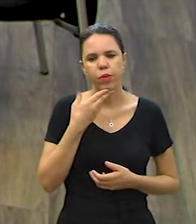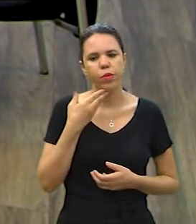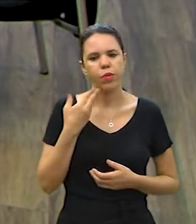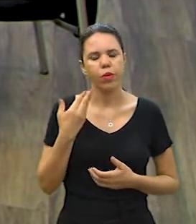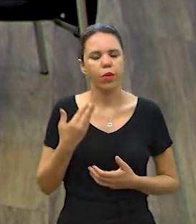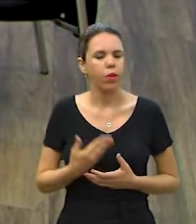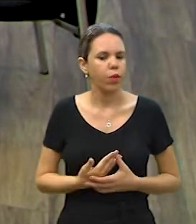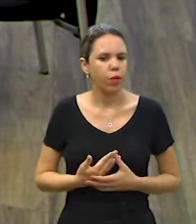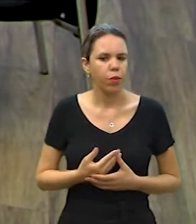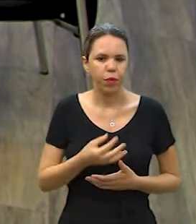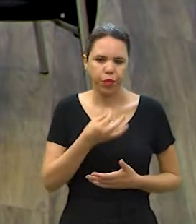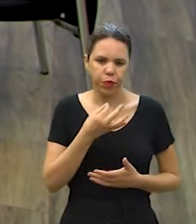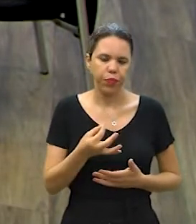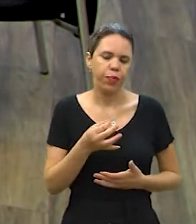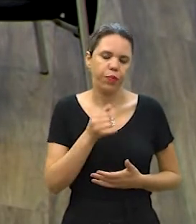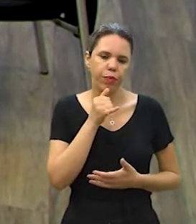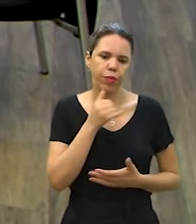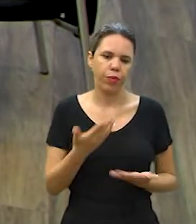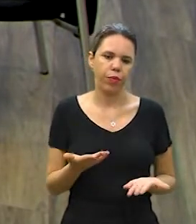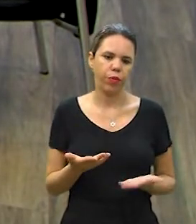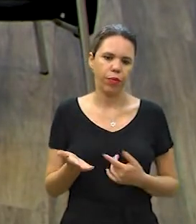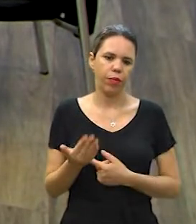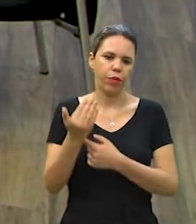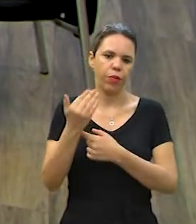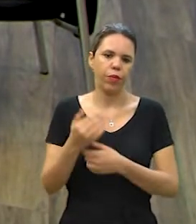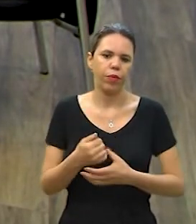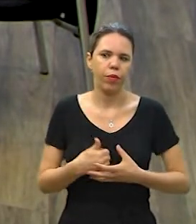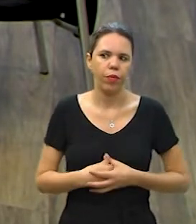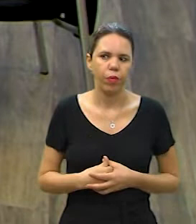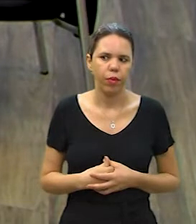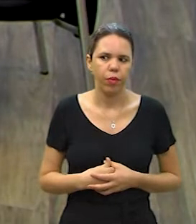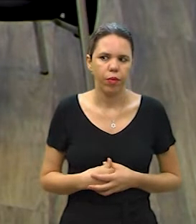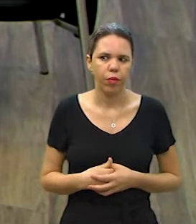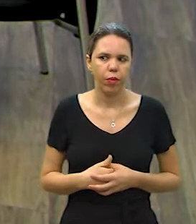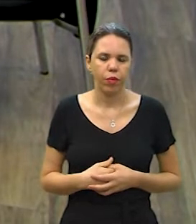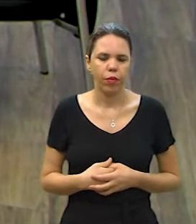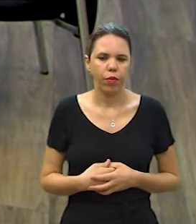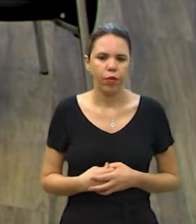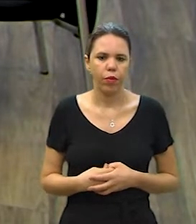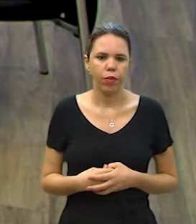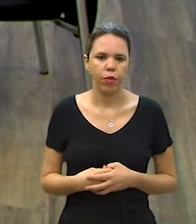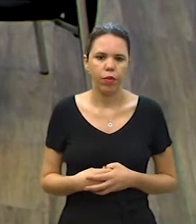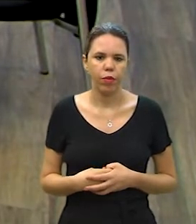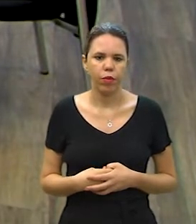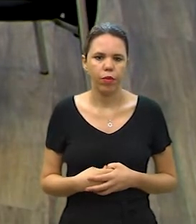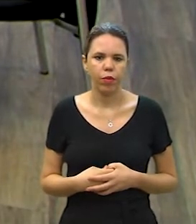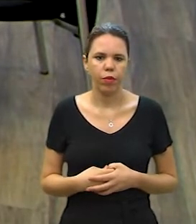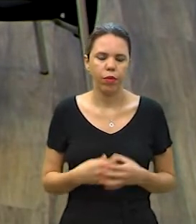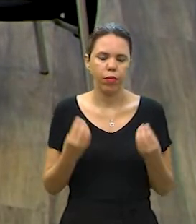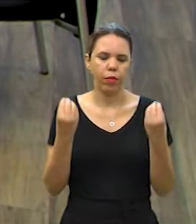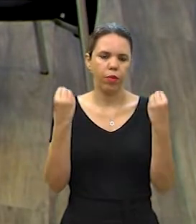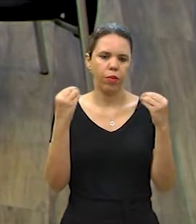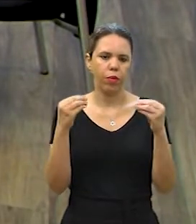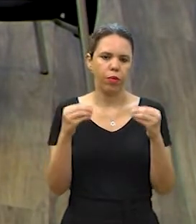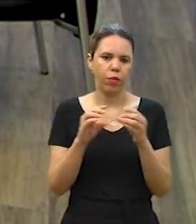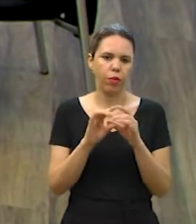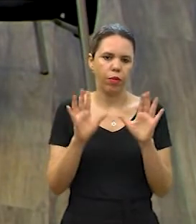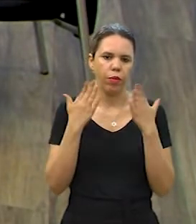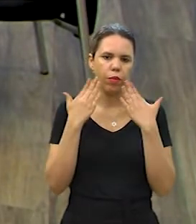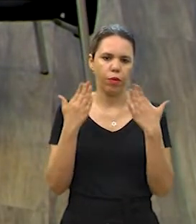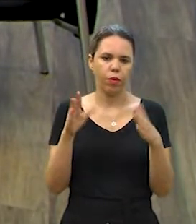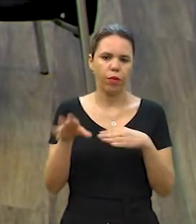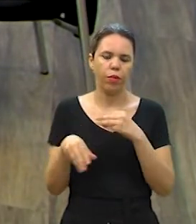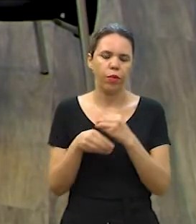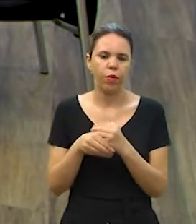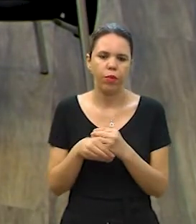do ponto de vista, por exemplo, da tecnologia, vamos dizer assim, colocada, implementada